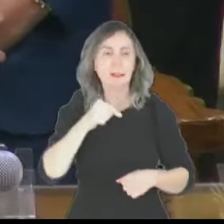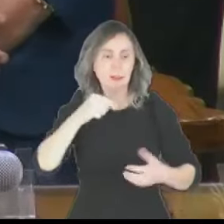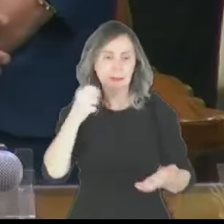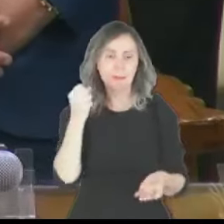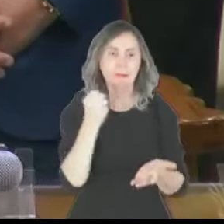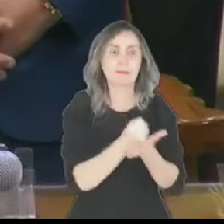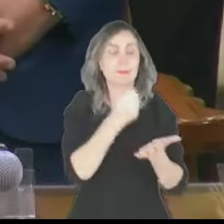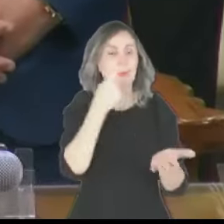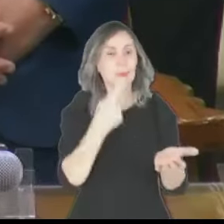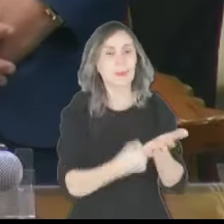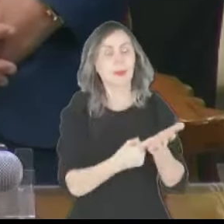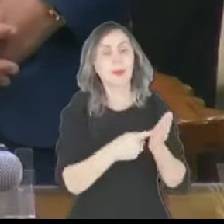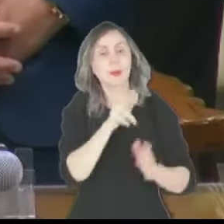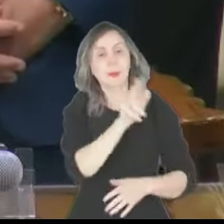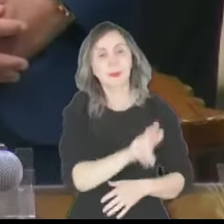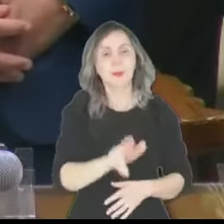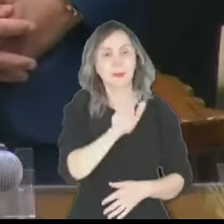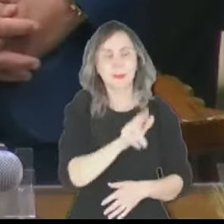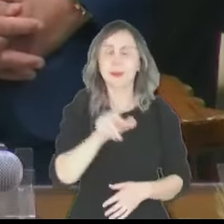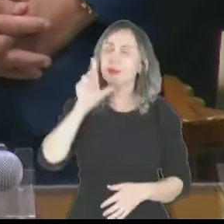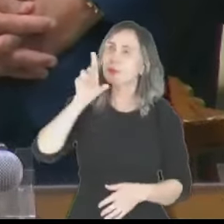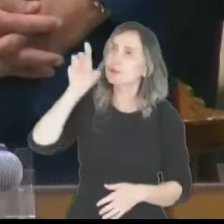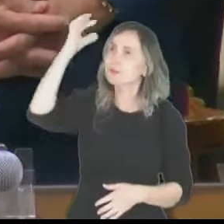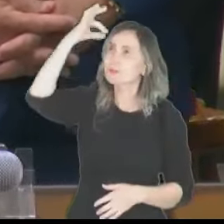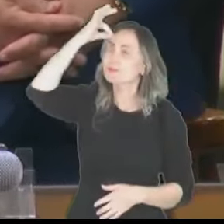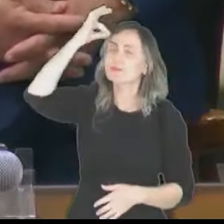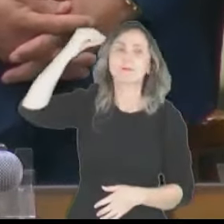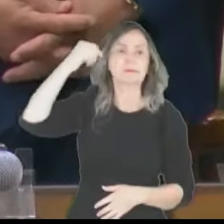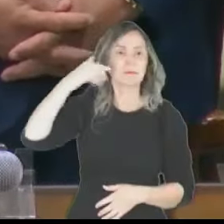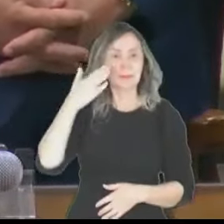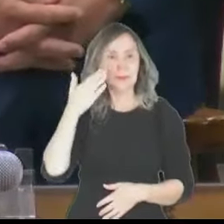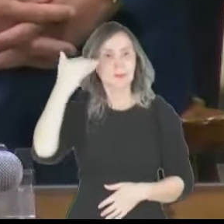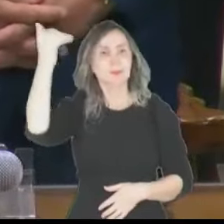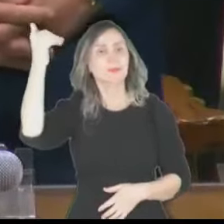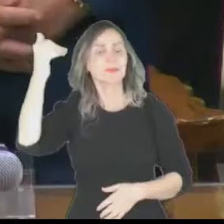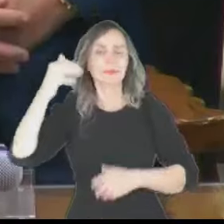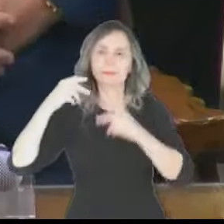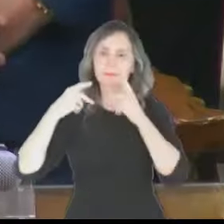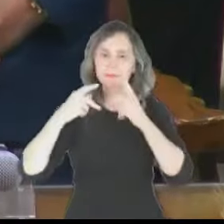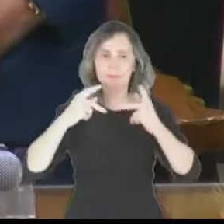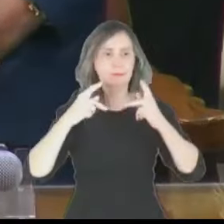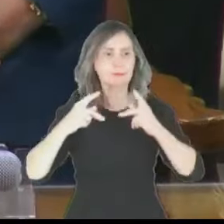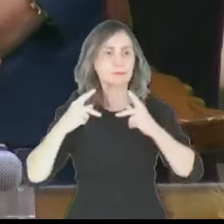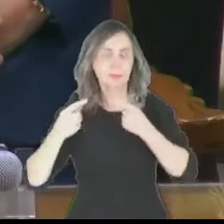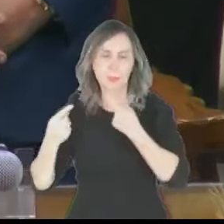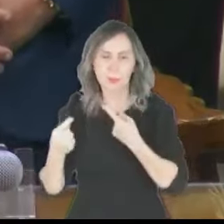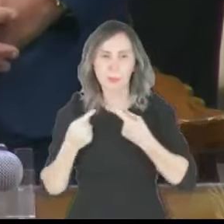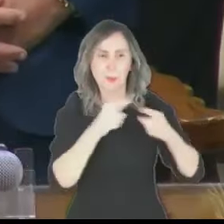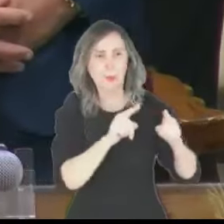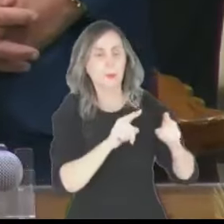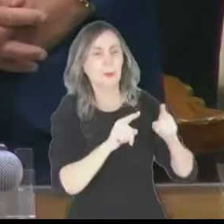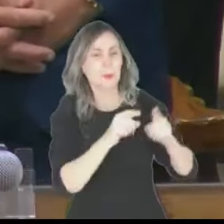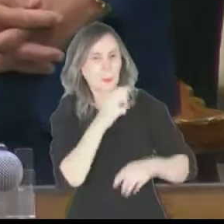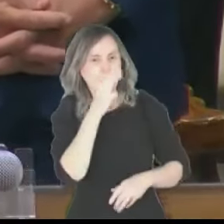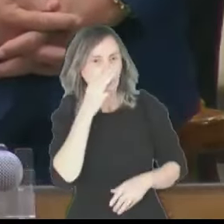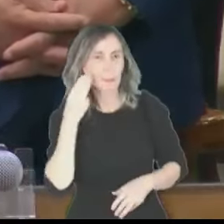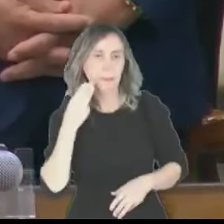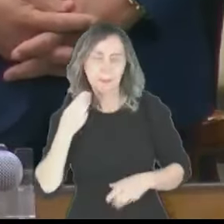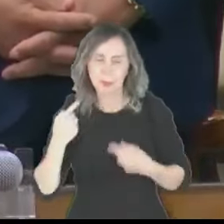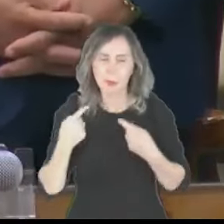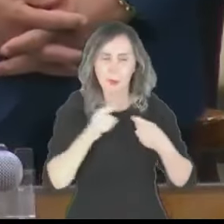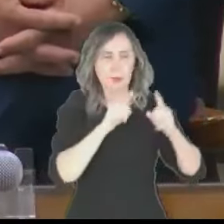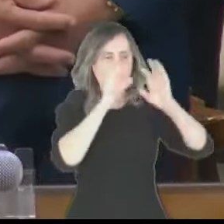Espírito Santo Me chamou E na universidade Eu prego Evangelho De Jesus Cristo Contra o marxismo Cultural Contra o liberalismo